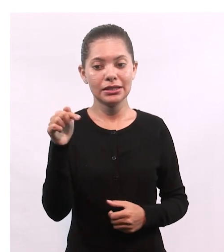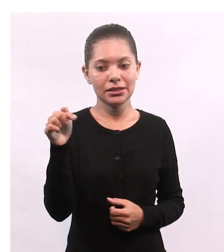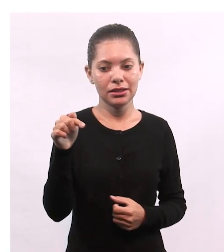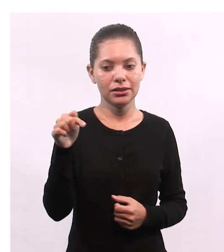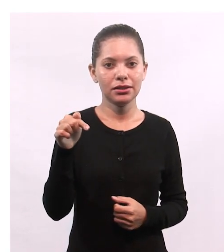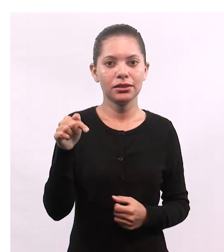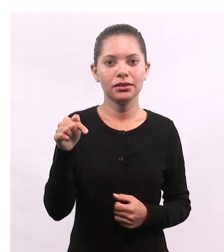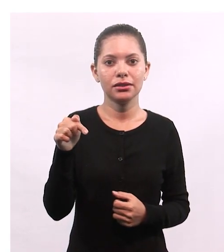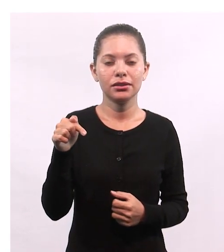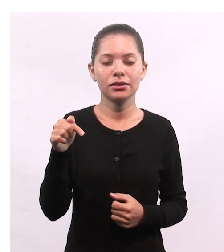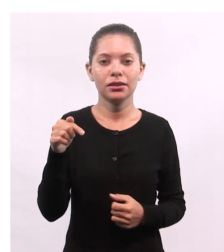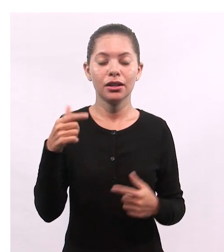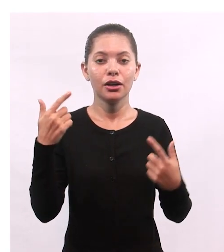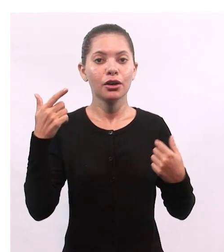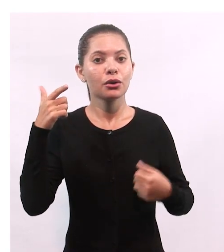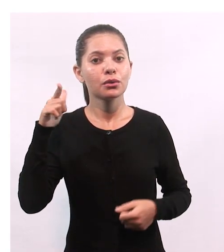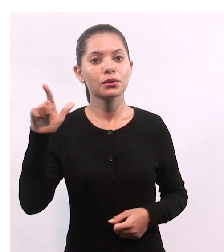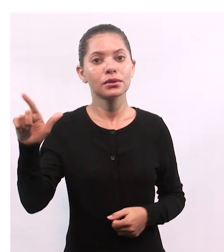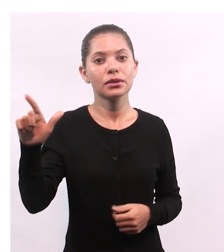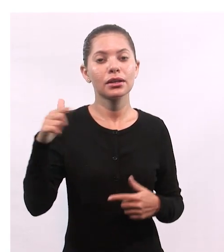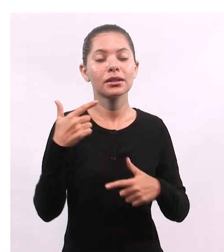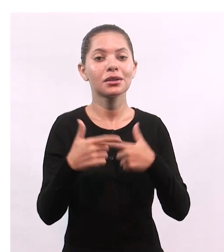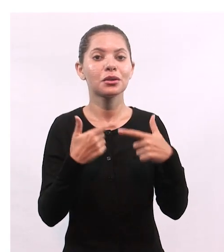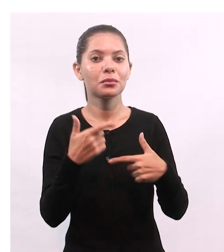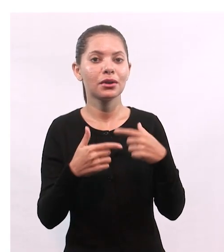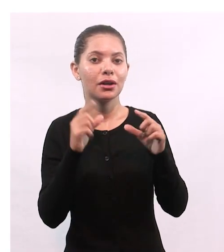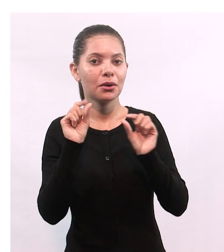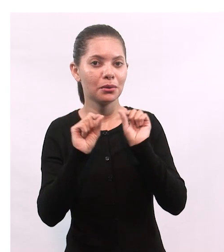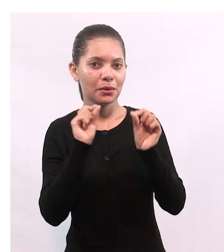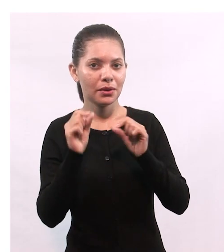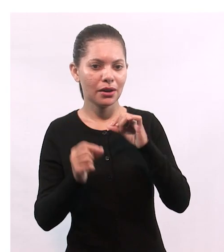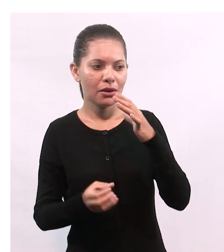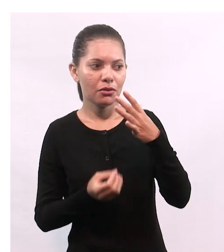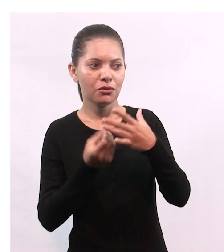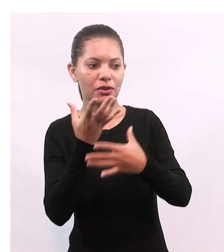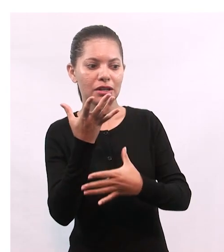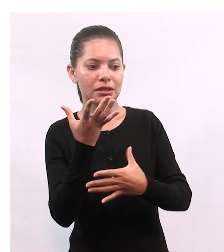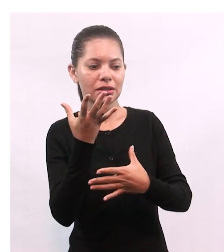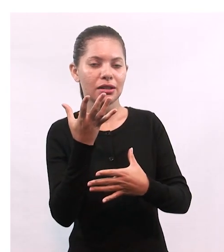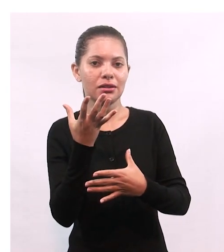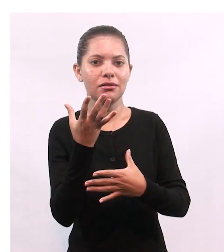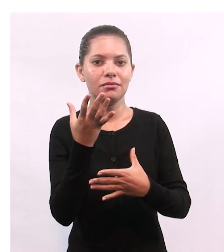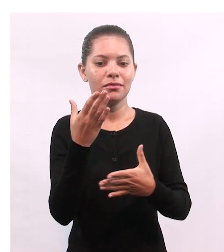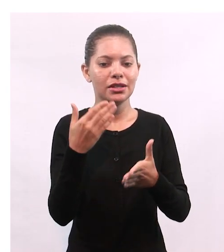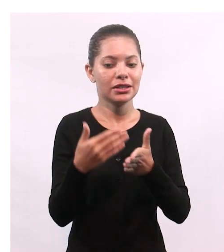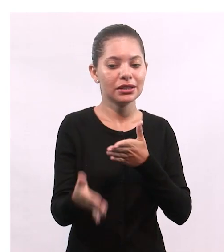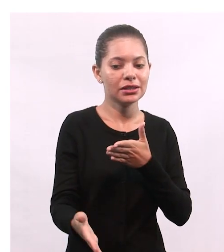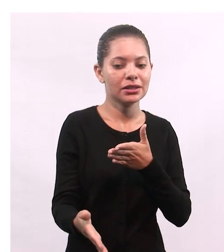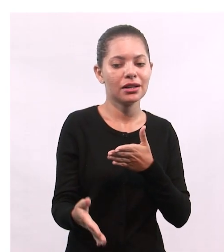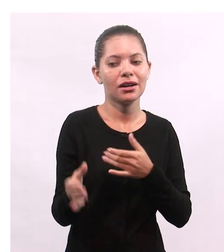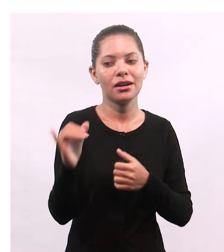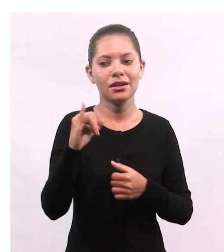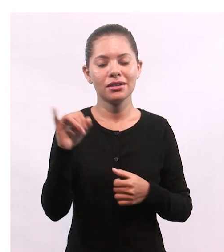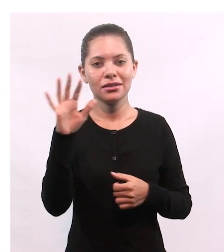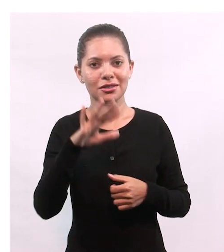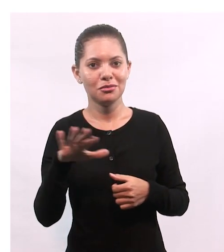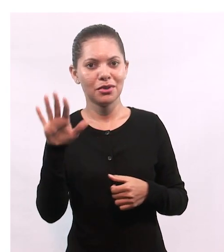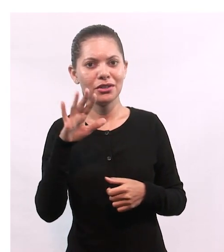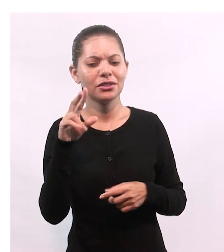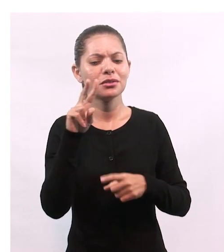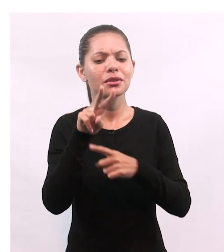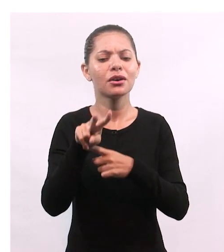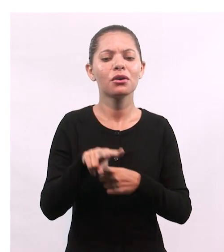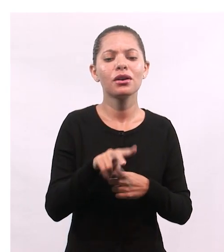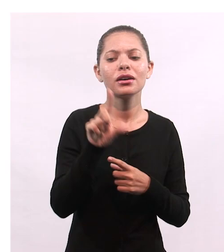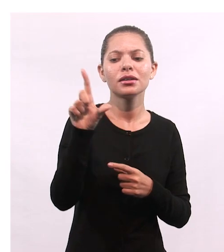dessas 7. Com isso a gente consegue trabalhar a ideia de composição e decomposição de figura.